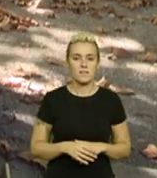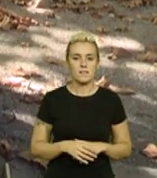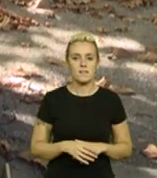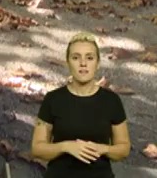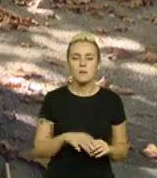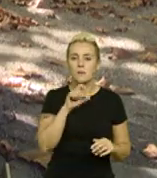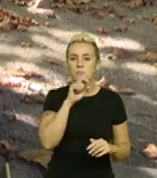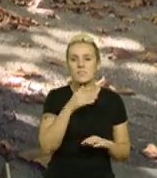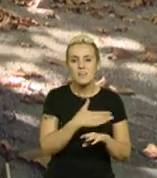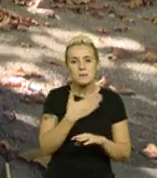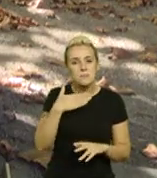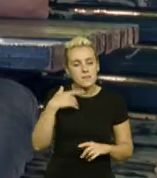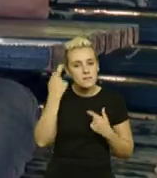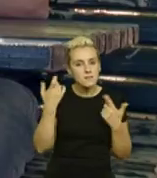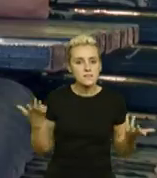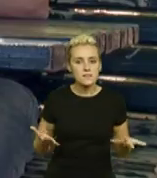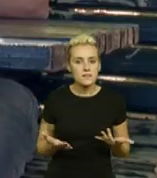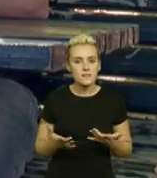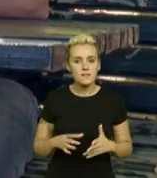vista é possível pensar nesse